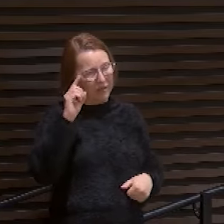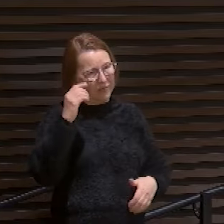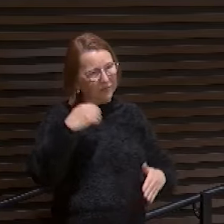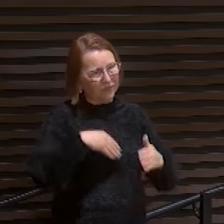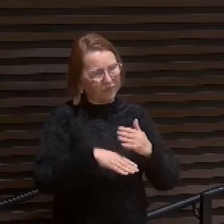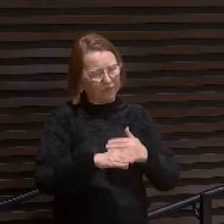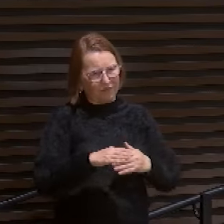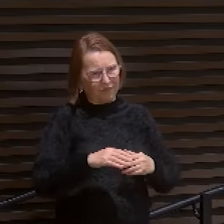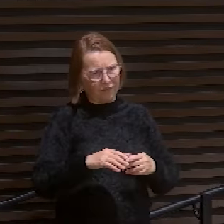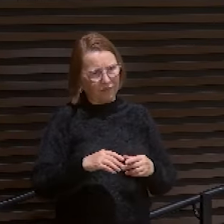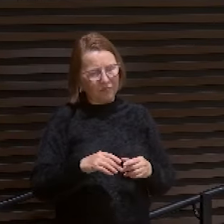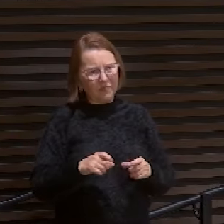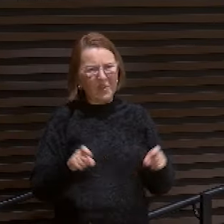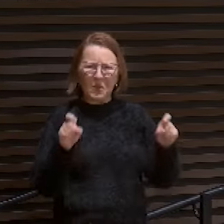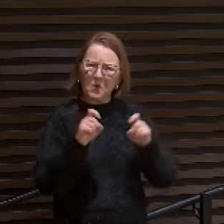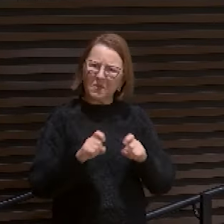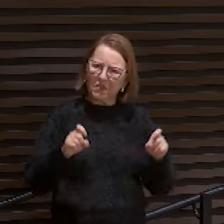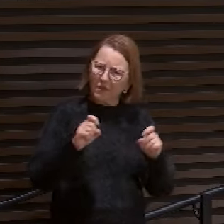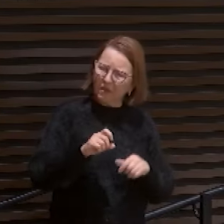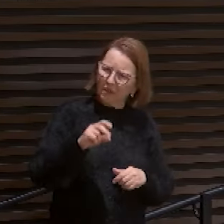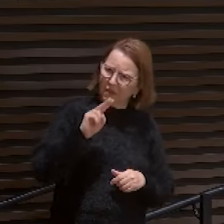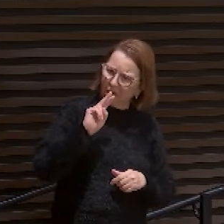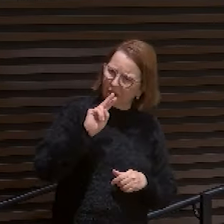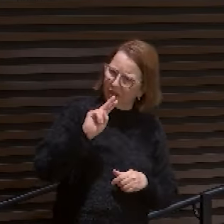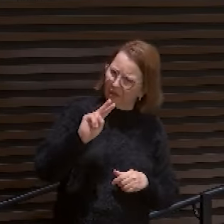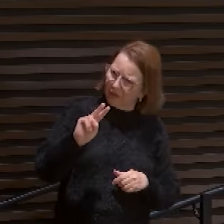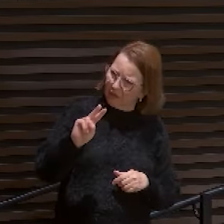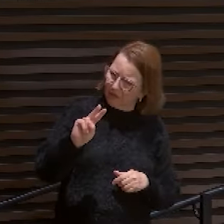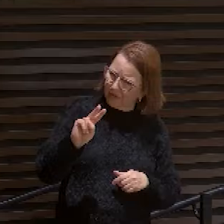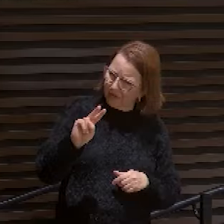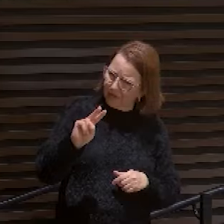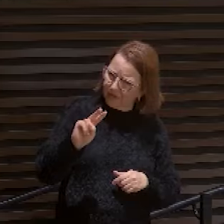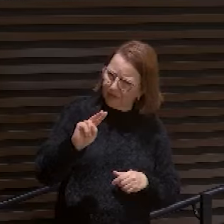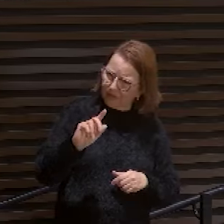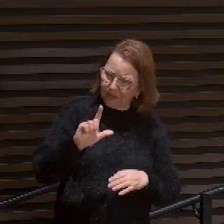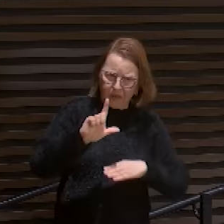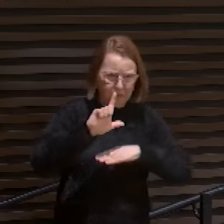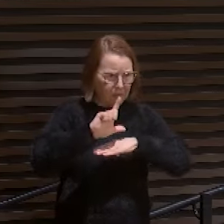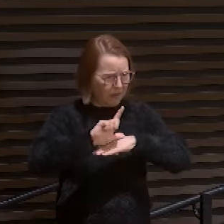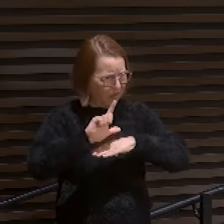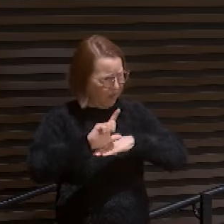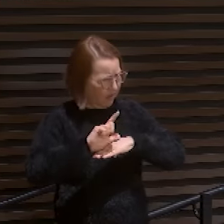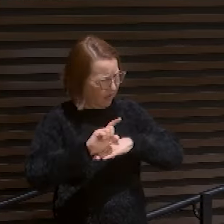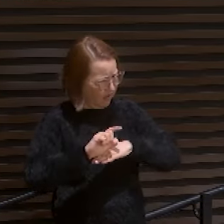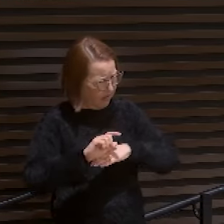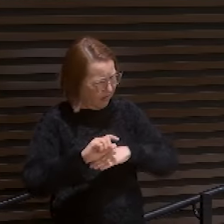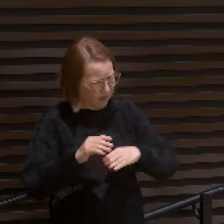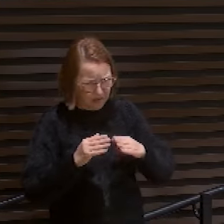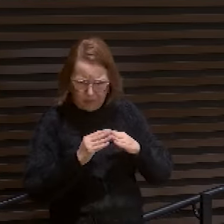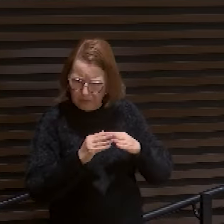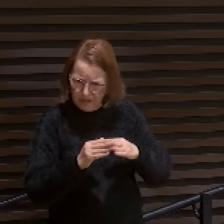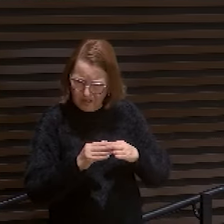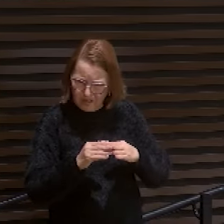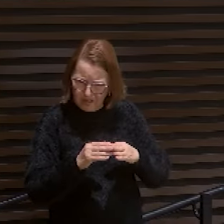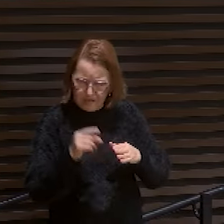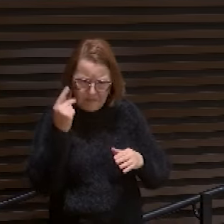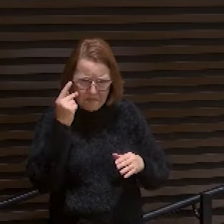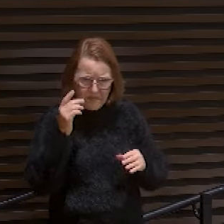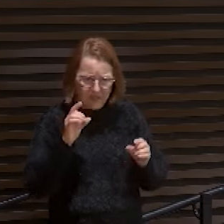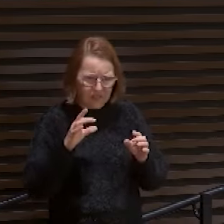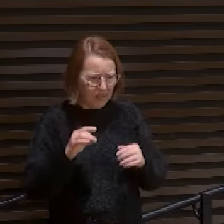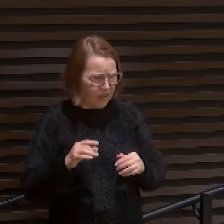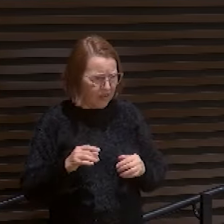shopping e viu o barco dele lá na vitrine sendo vendido. Ele chegou e disse: moço, esse